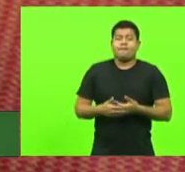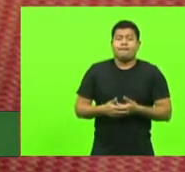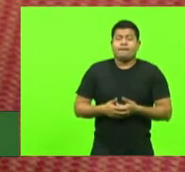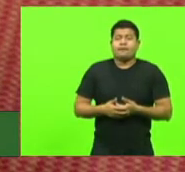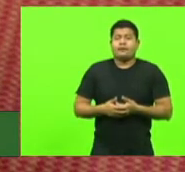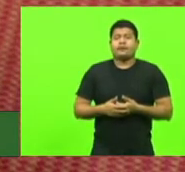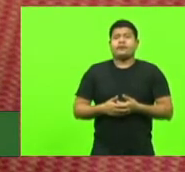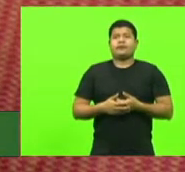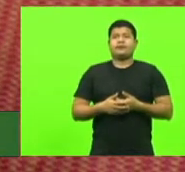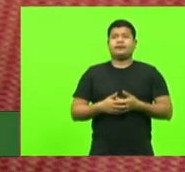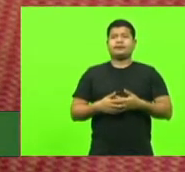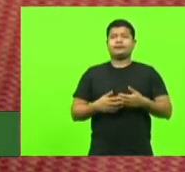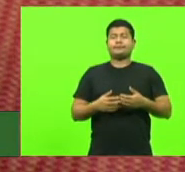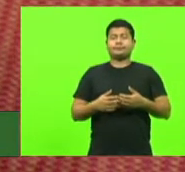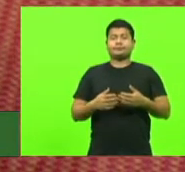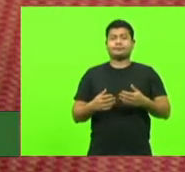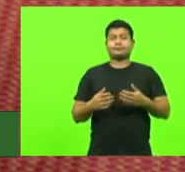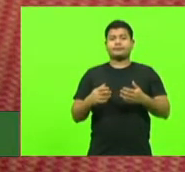na parte